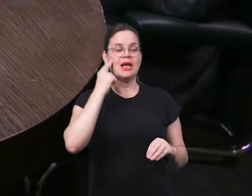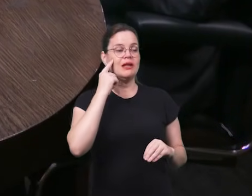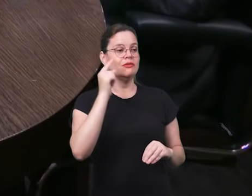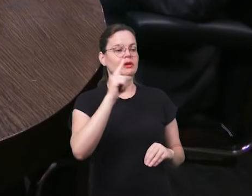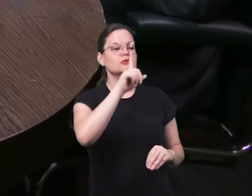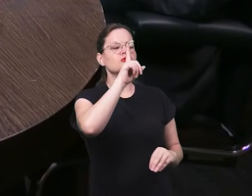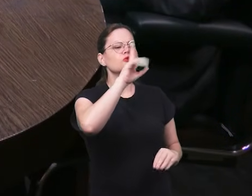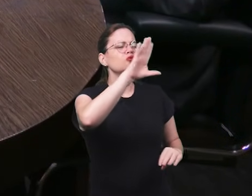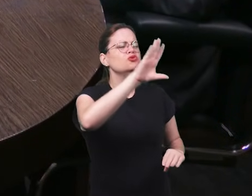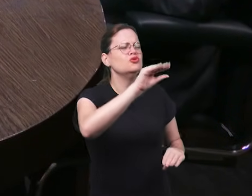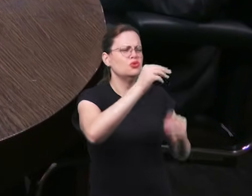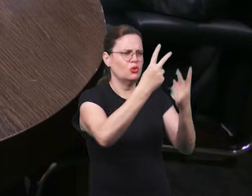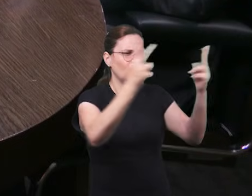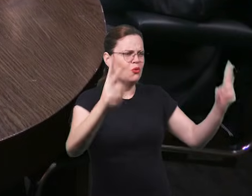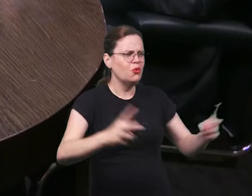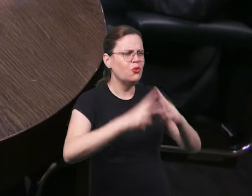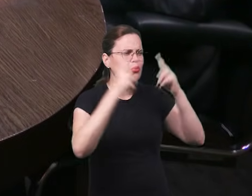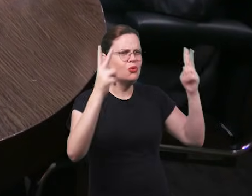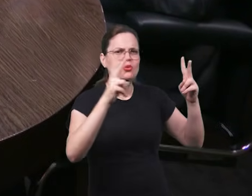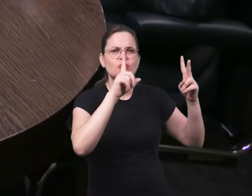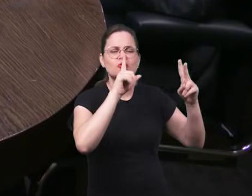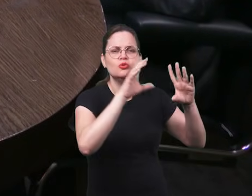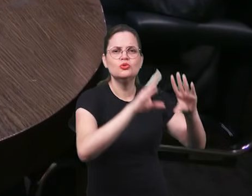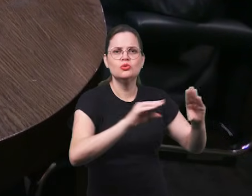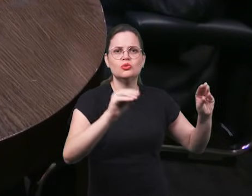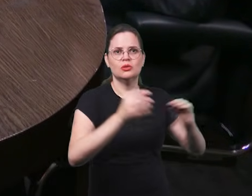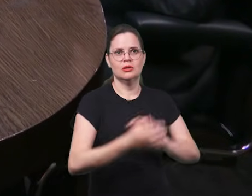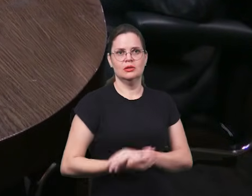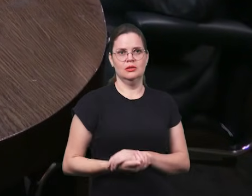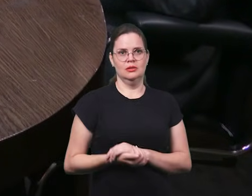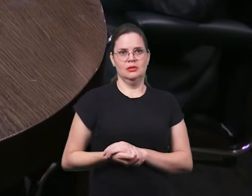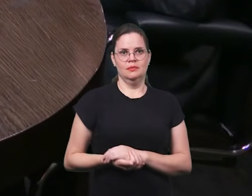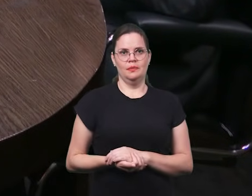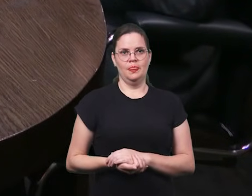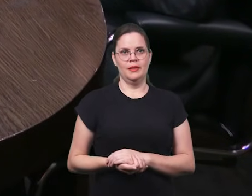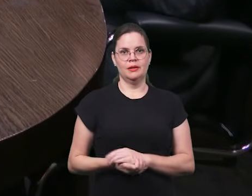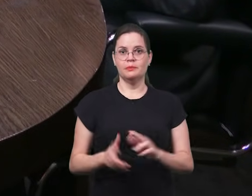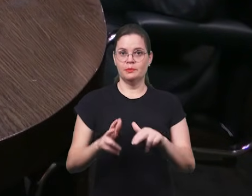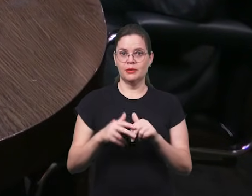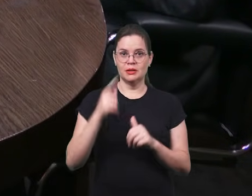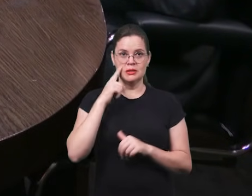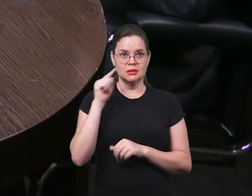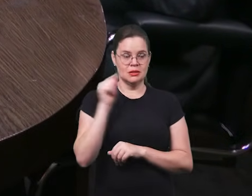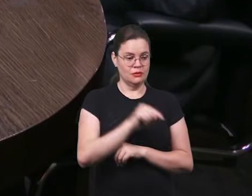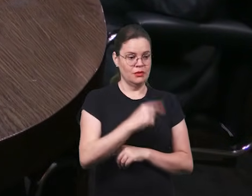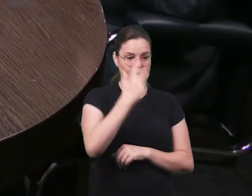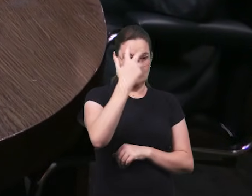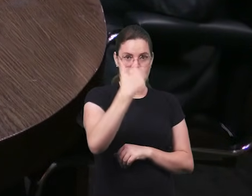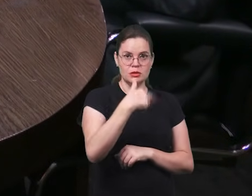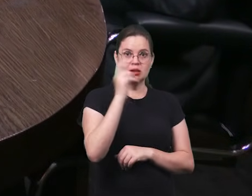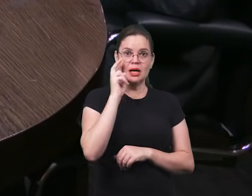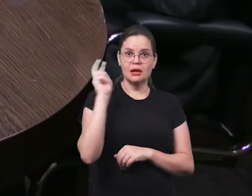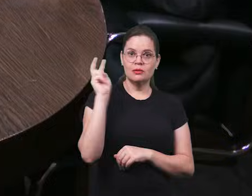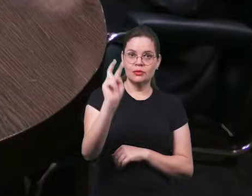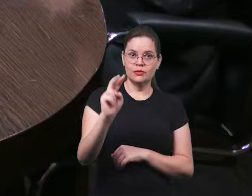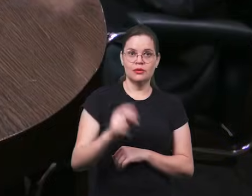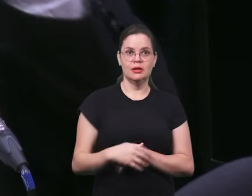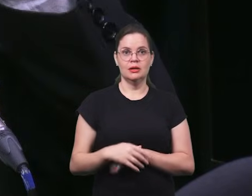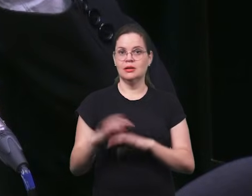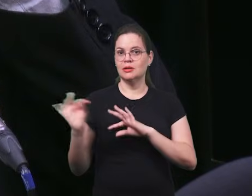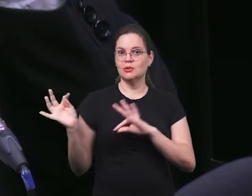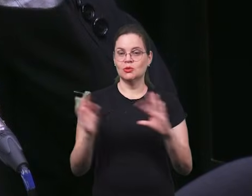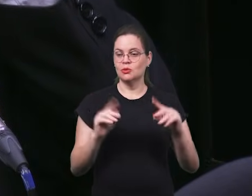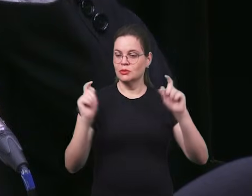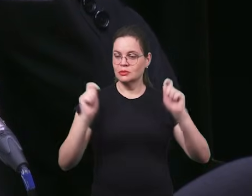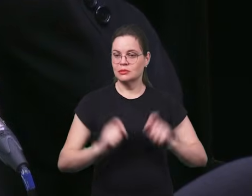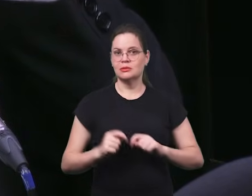vento, aquieta-te, né? Aquieta-te. Não, no macro e no micro. É por isso que ele Isso. fala com o cego. O cego vê, tua fé te salvou, porque ele renova